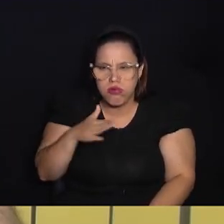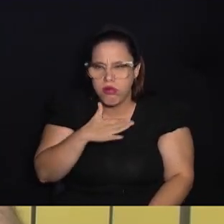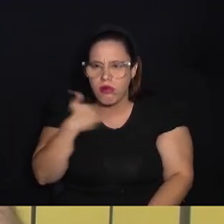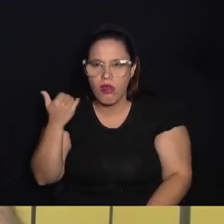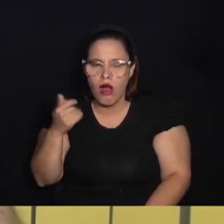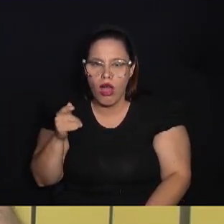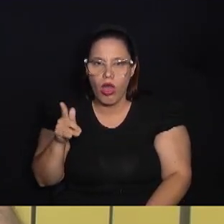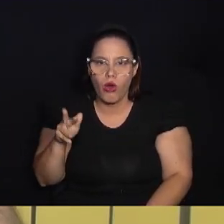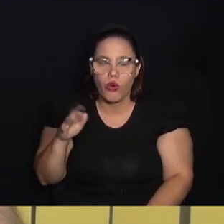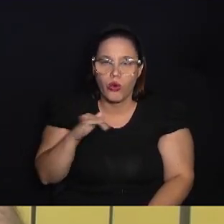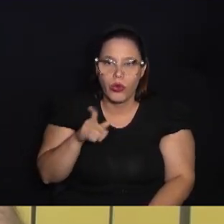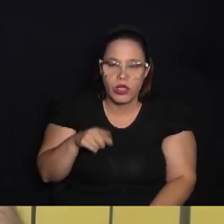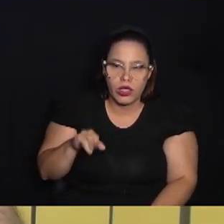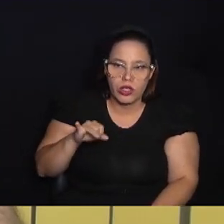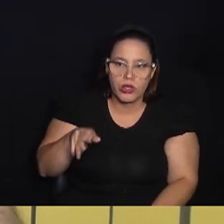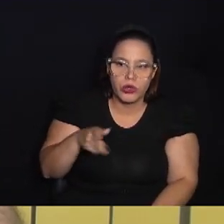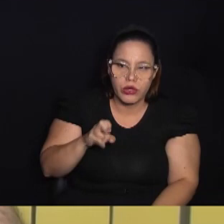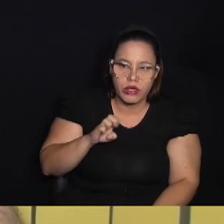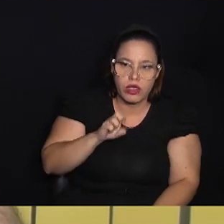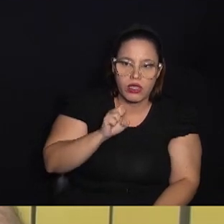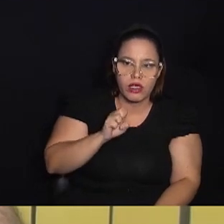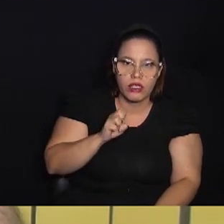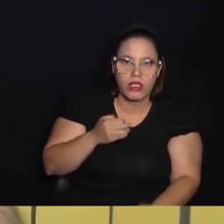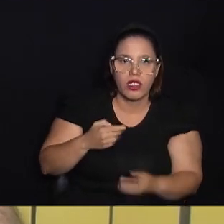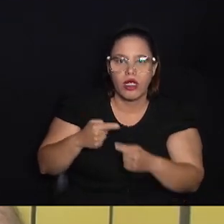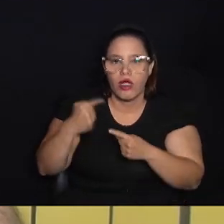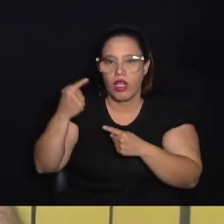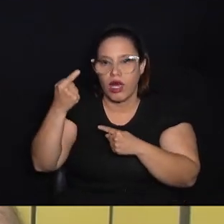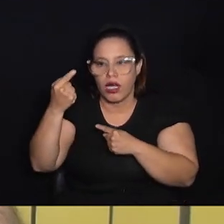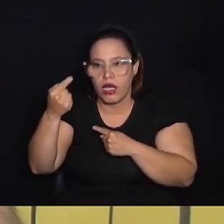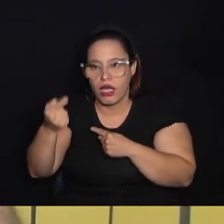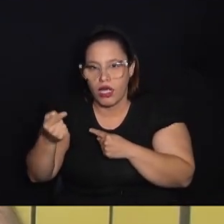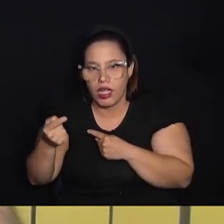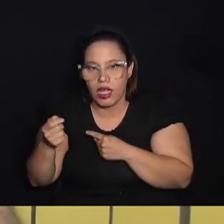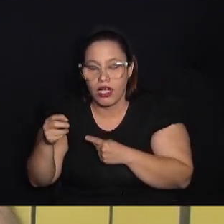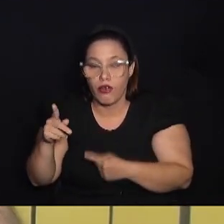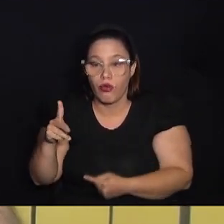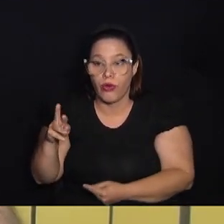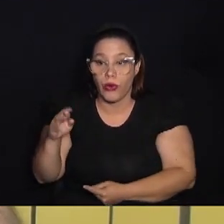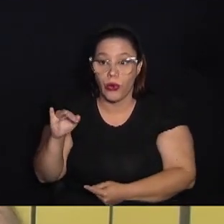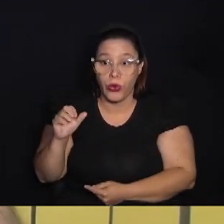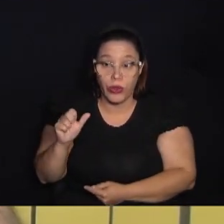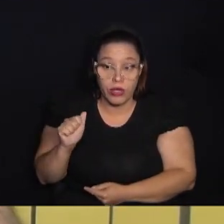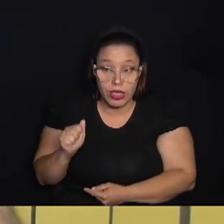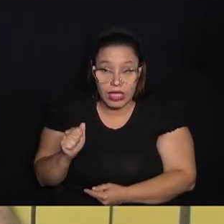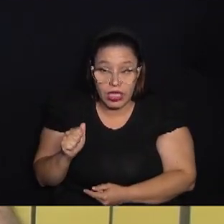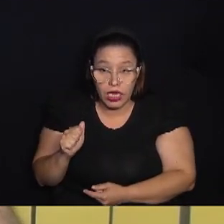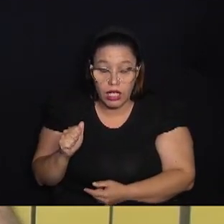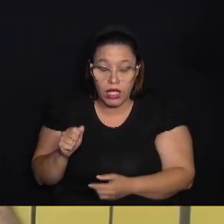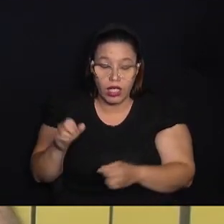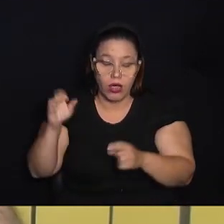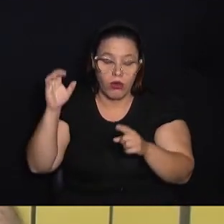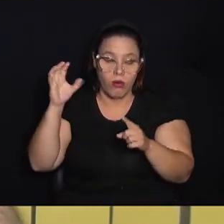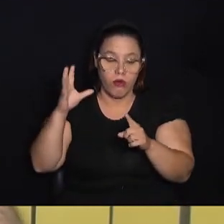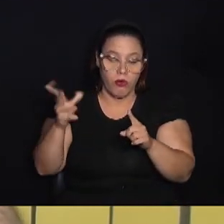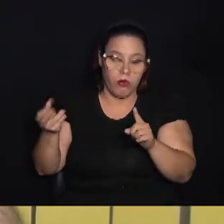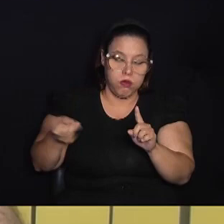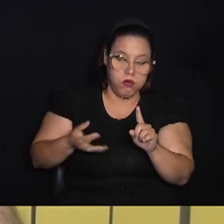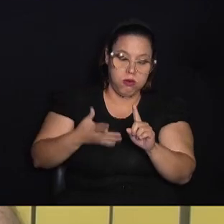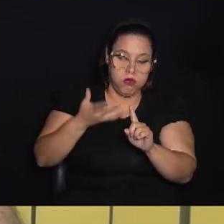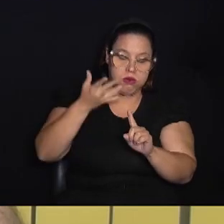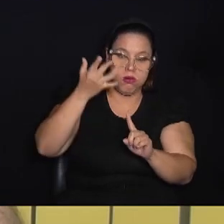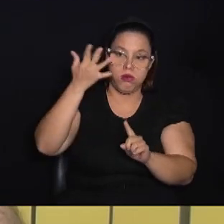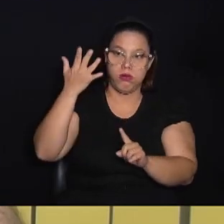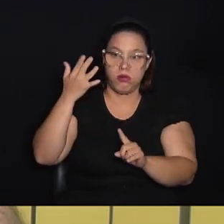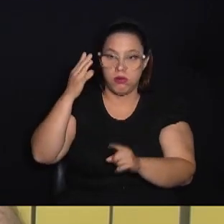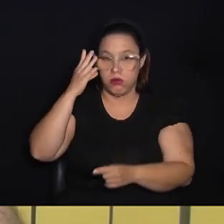luí José de Oliveira e a gente vai até onde essa forca foi queimada porque essa forca foi instalada lá em 1835 foi